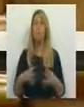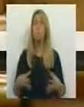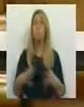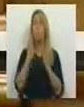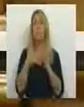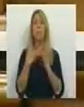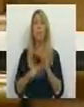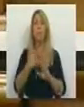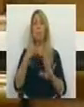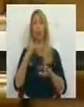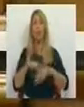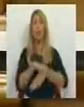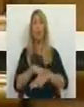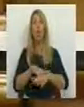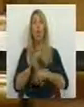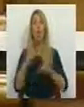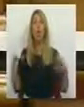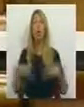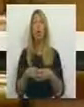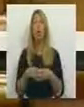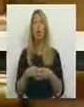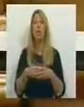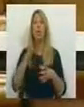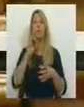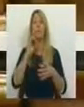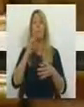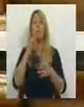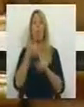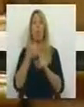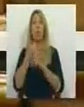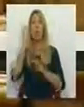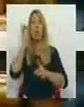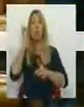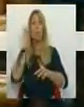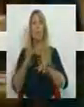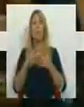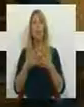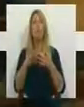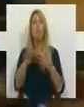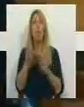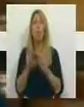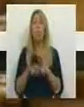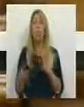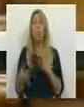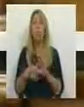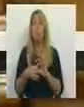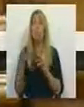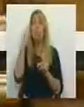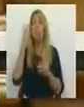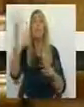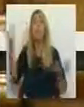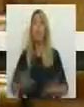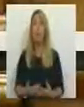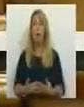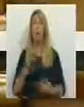comando para as forças de combate aos incêndios e calamidades naturais. Qual é o ponto de situação desse programa também com a Madeira? E, por fim, algumas questões também